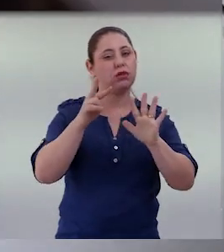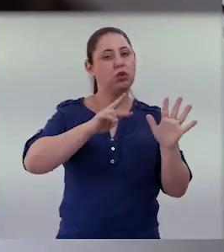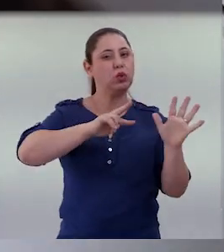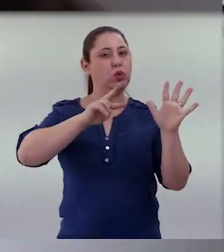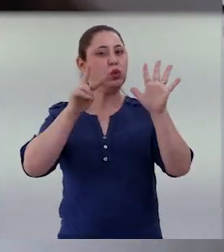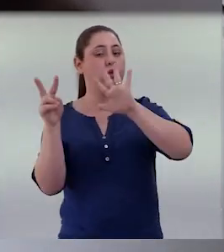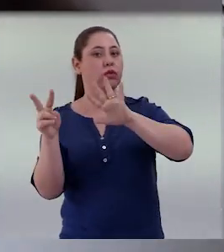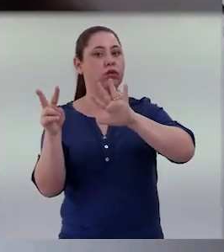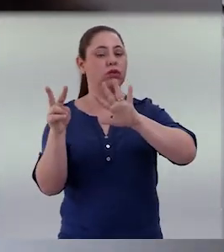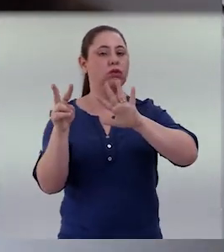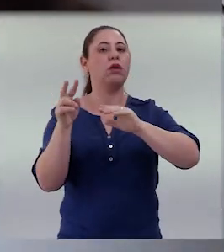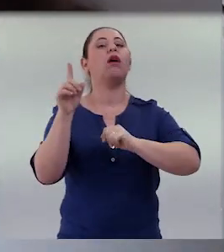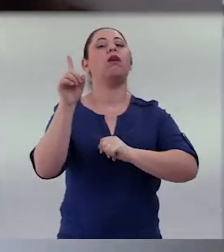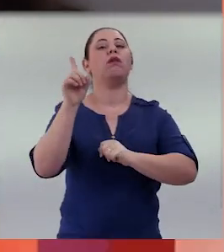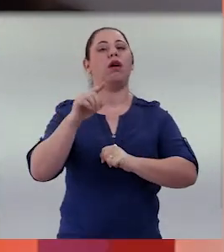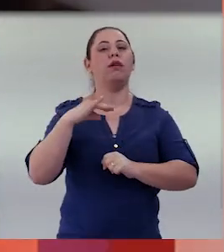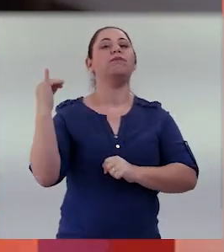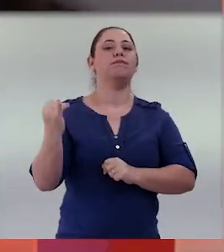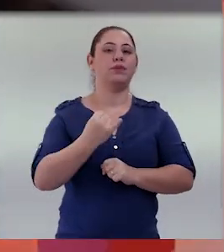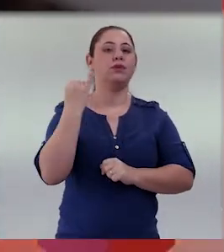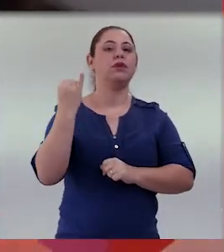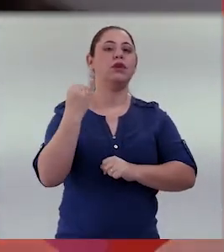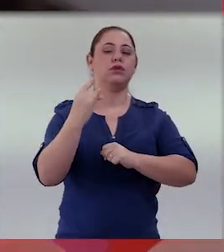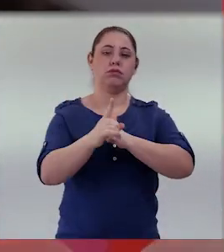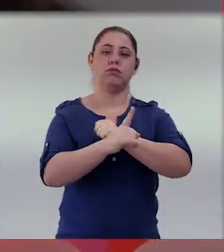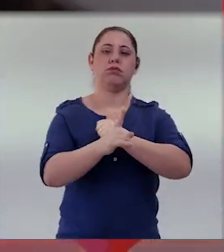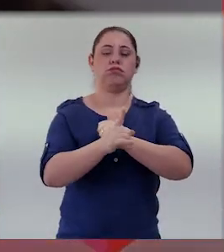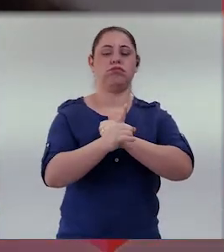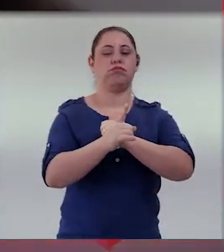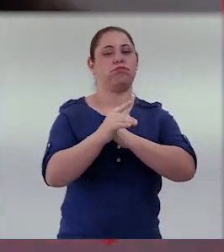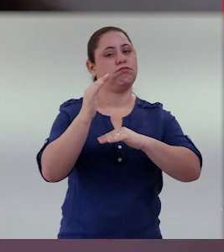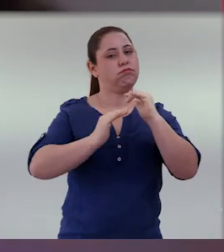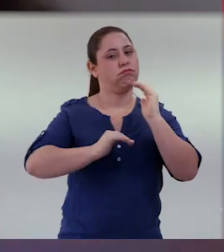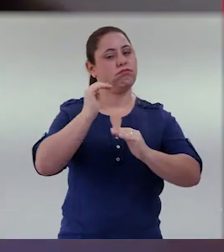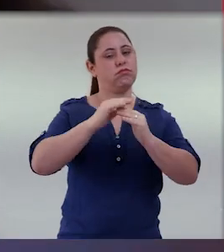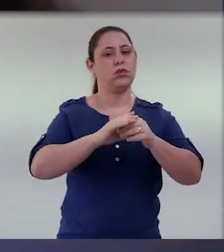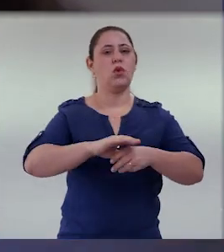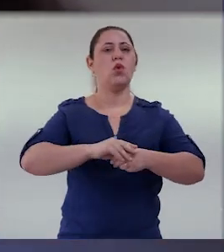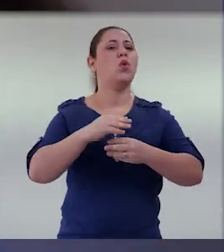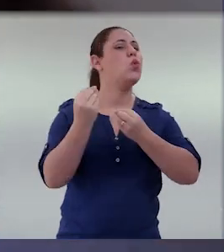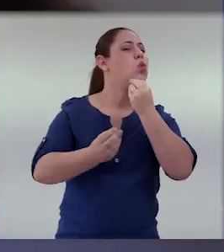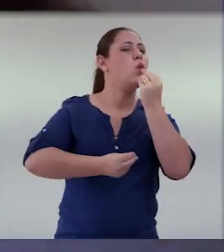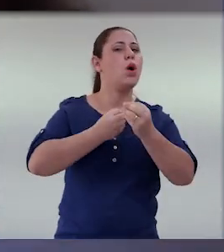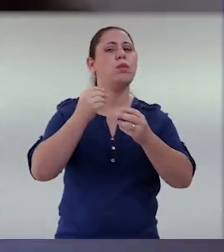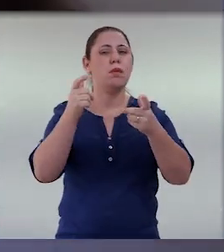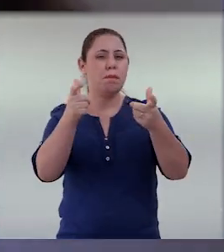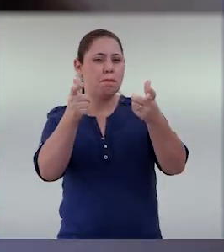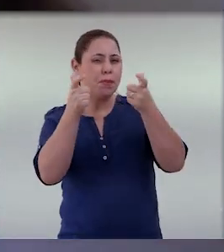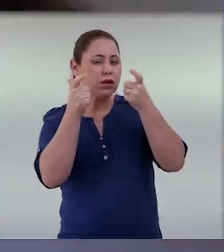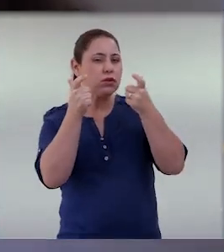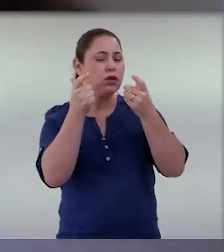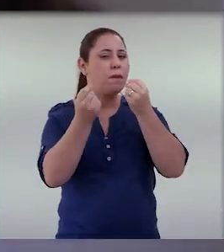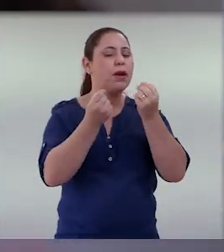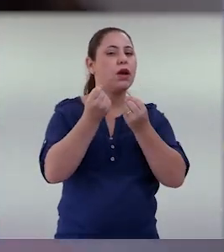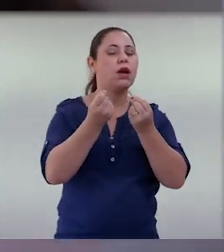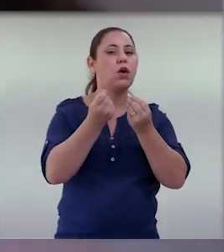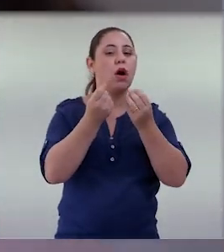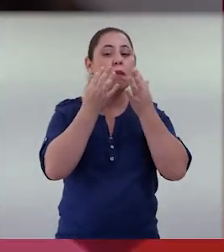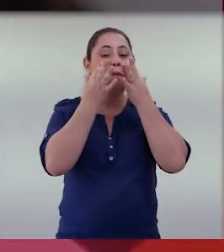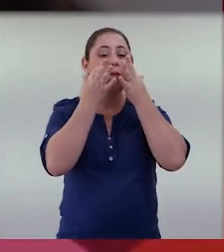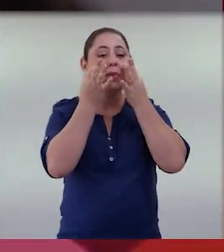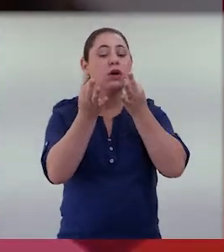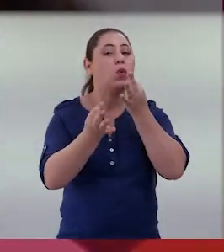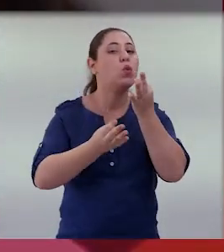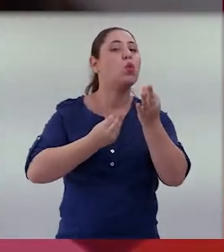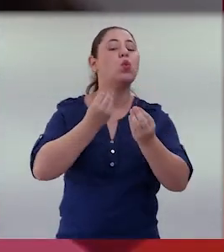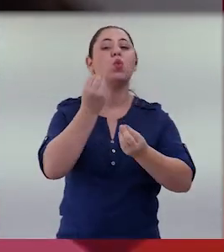agravando entre 1, 2 semanas por aí sim é importante buscar um tratamento. E como perceber esse